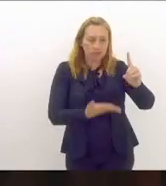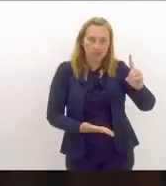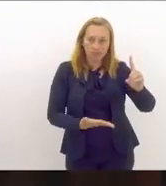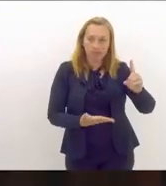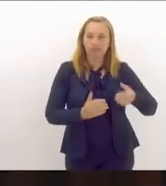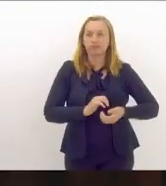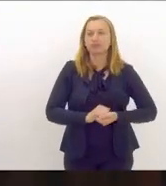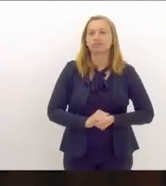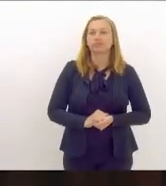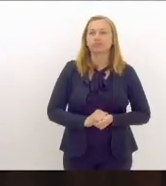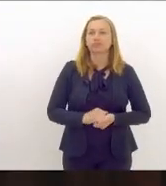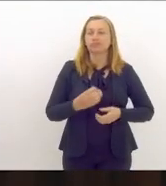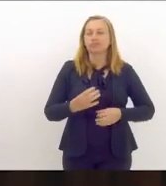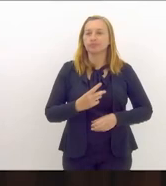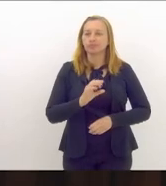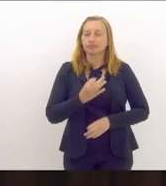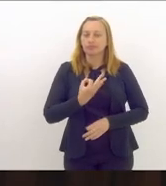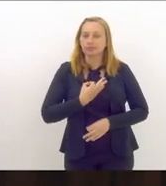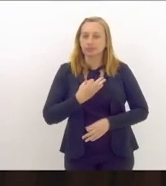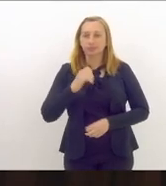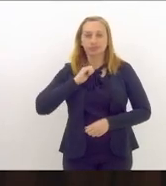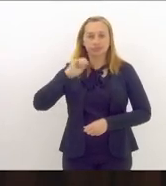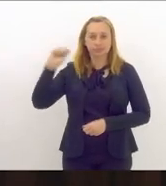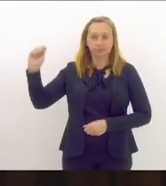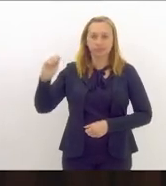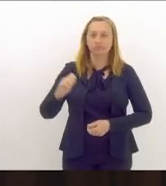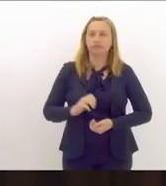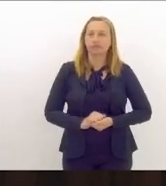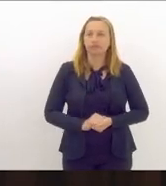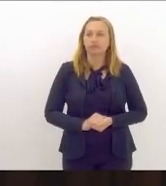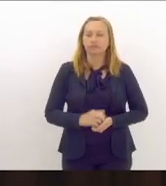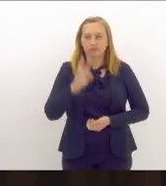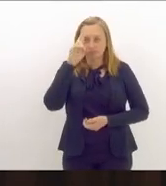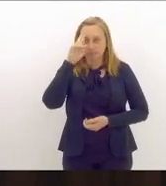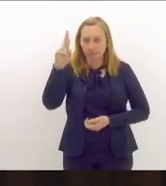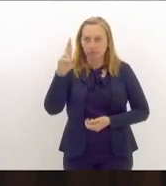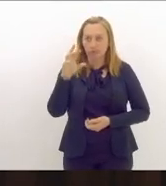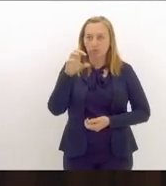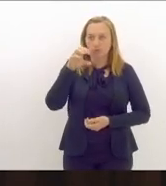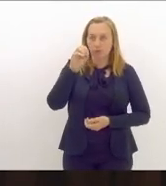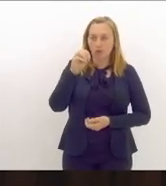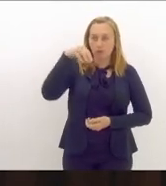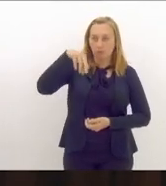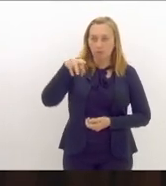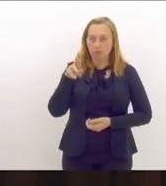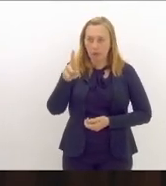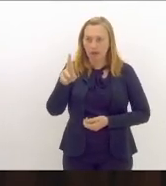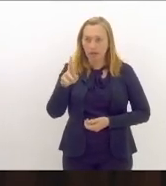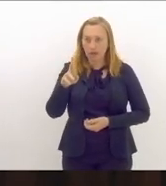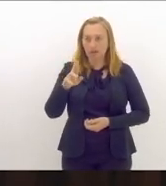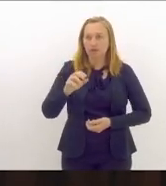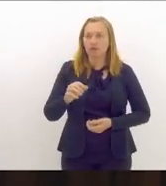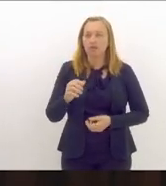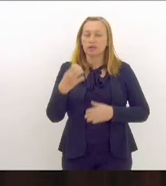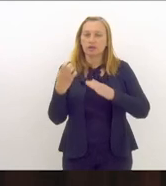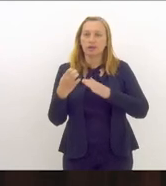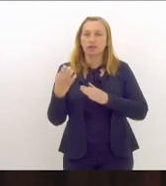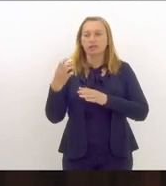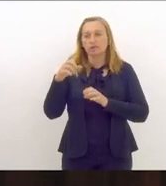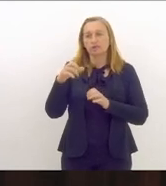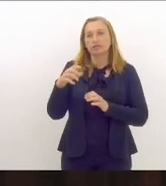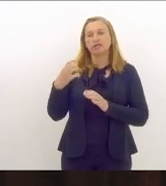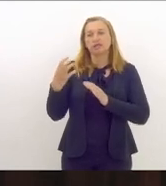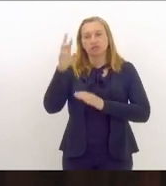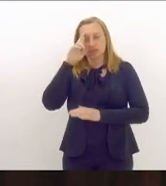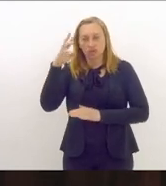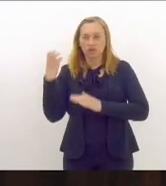solene de entrega de medalha Tiradentes ao senhor Omar Monteiro Júnior, empresário em